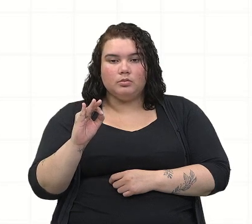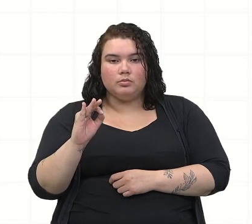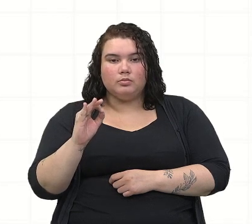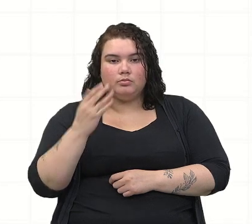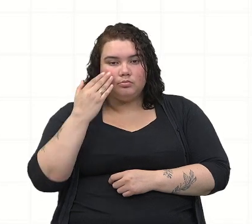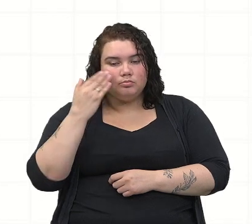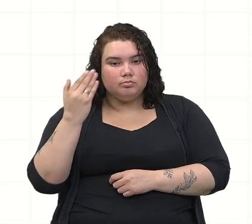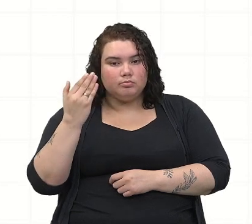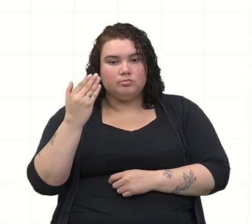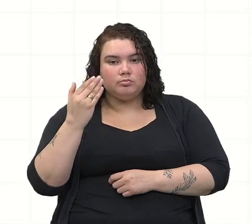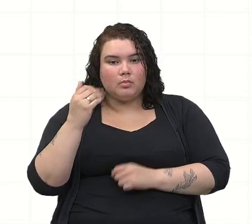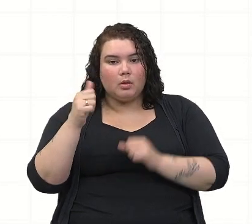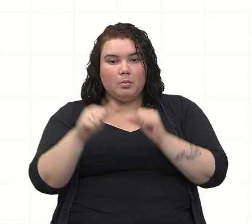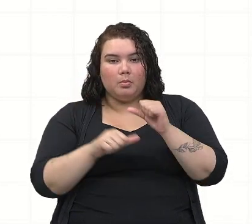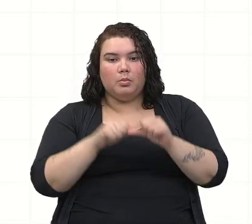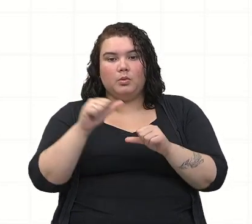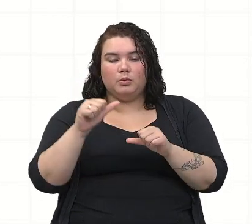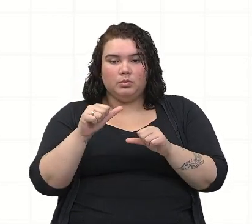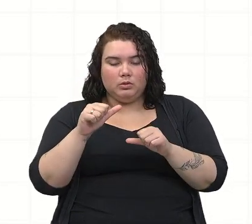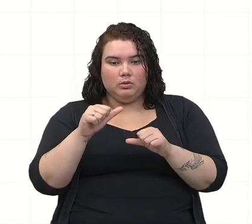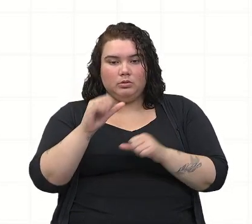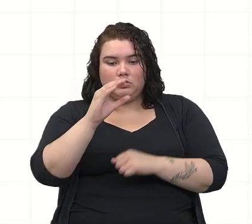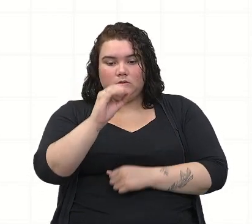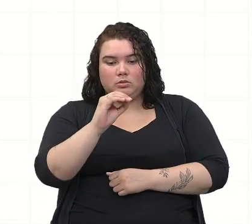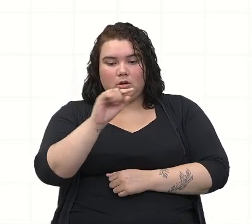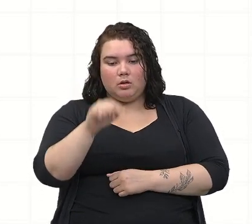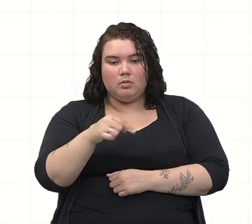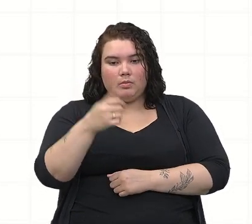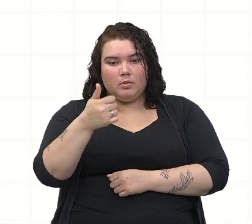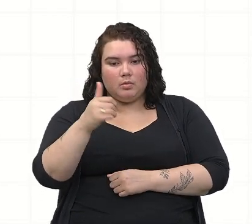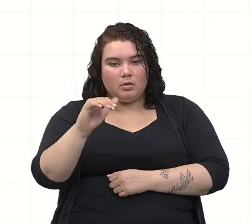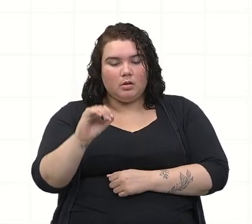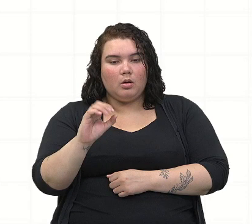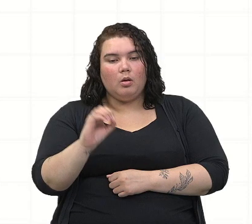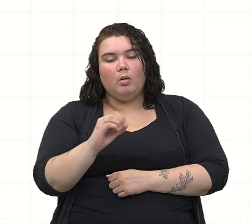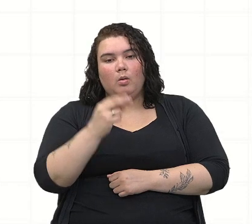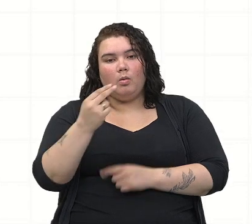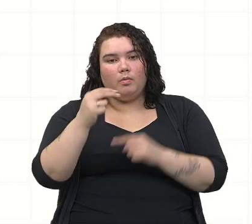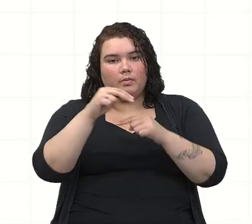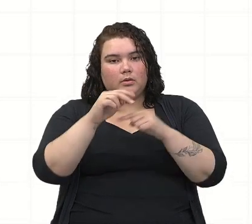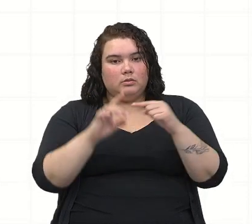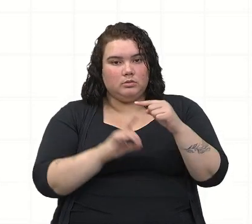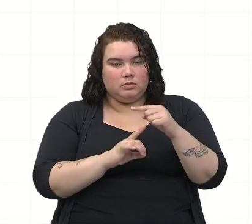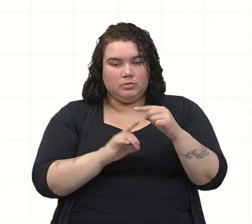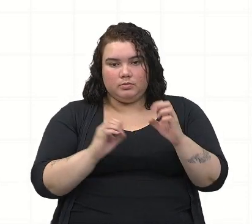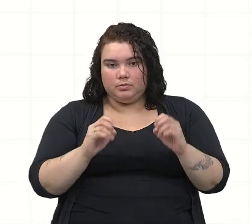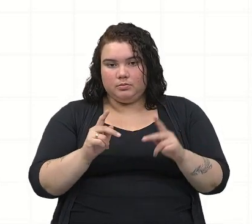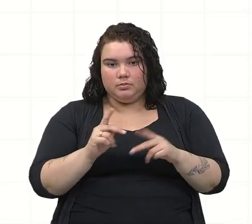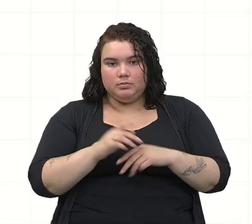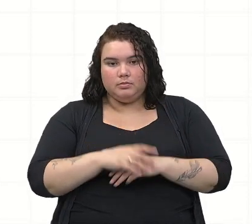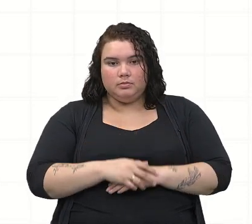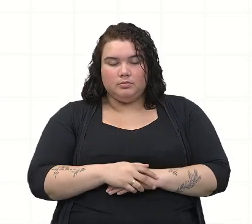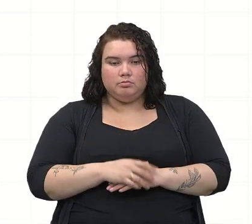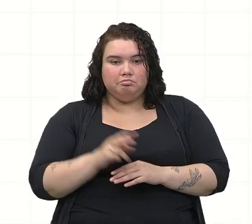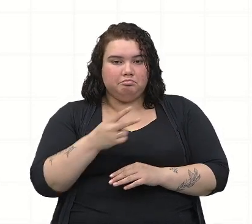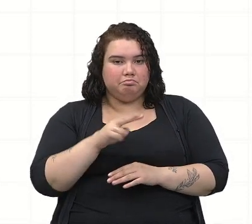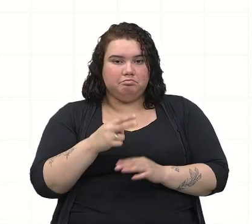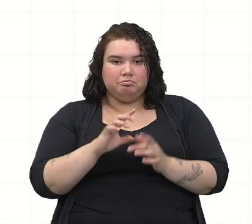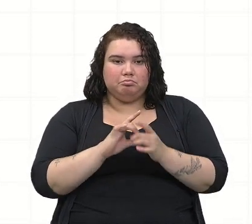né? Você vai transformar em decimal ou em fração, tá? Tanto